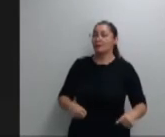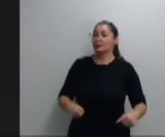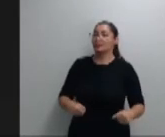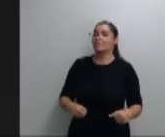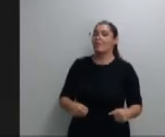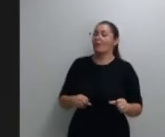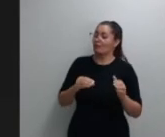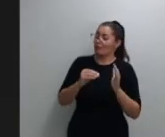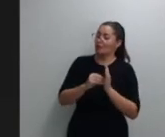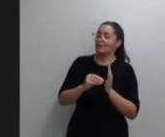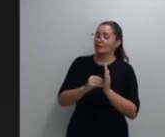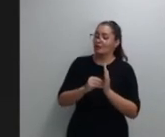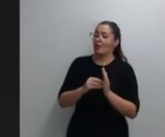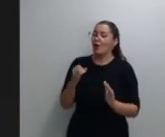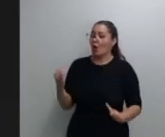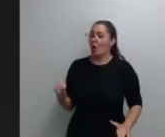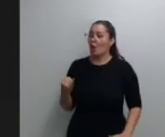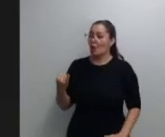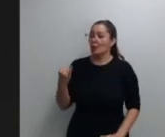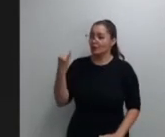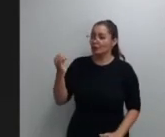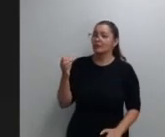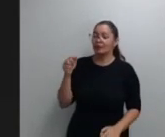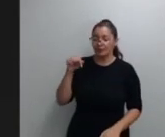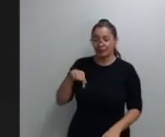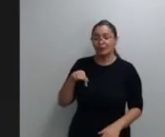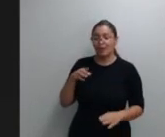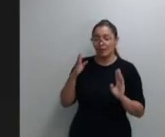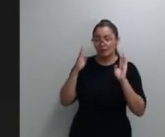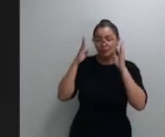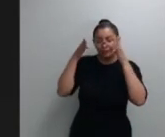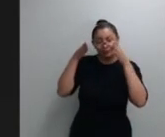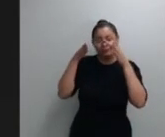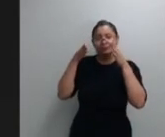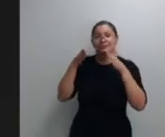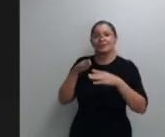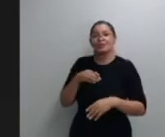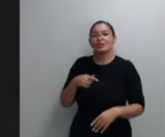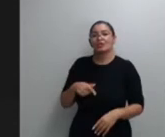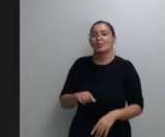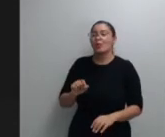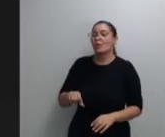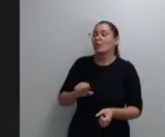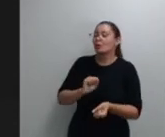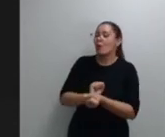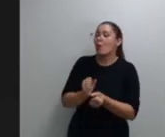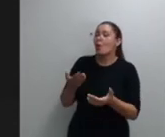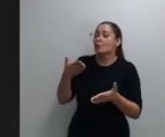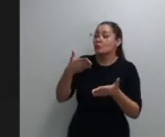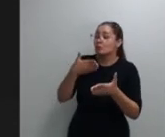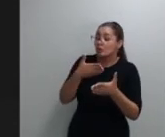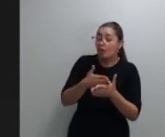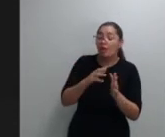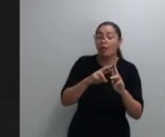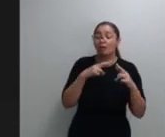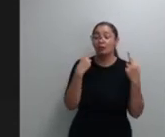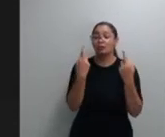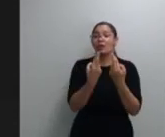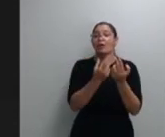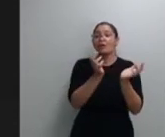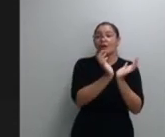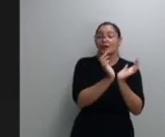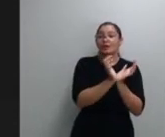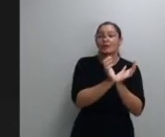importante que vossas excelências fiquem atentos se por acaso não for possível ele trazer na outra sessão aí sim é que